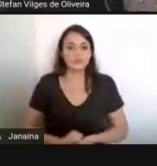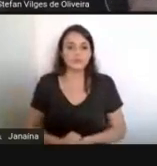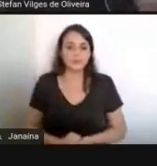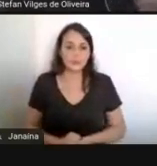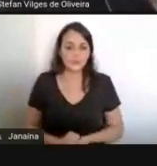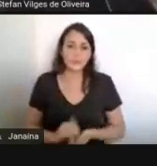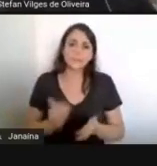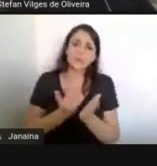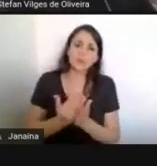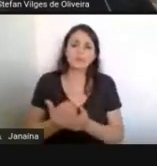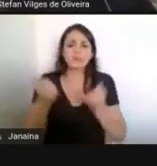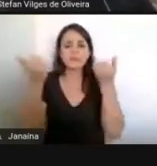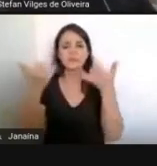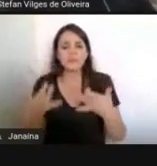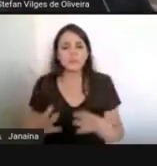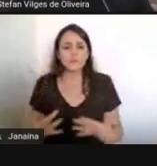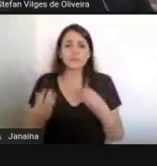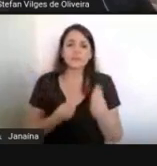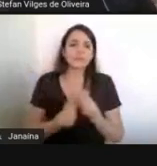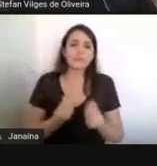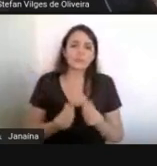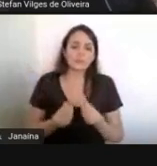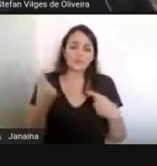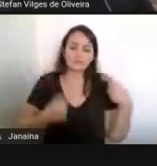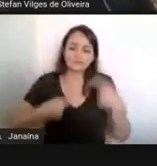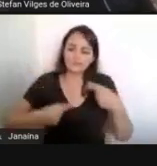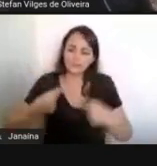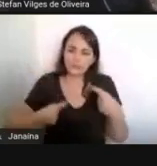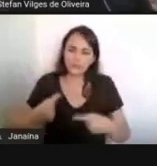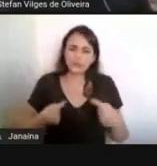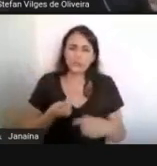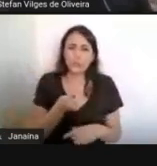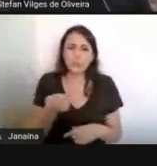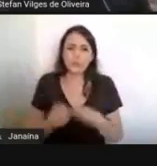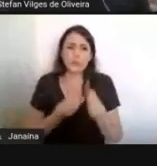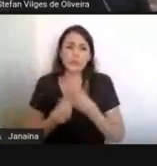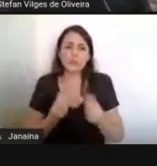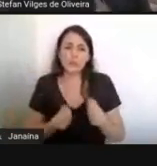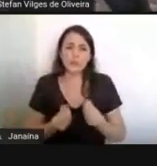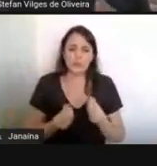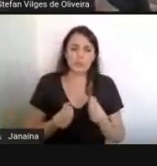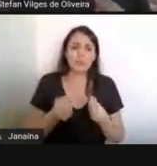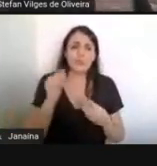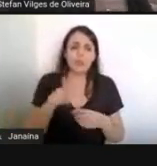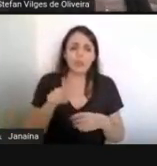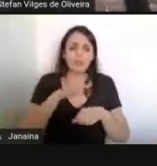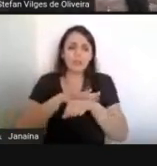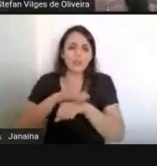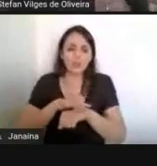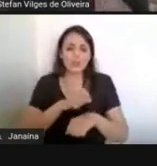Para começar a falar, né, nós podemos começar discutindo um pouquinho da epidemiologia da Covid. Nós temos aí